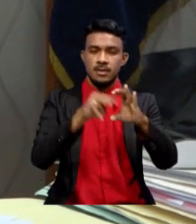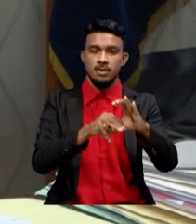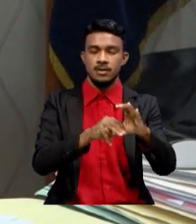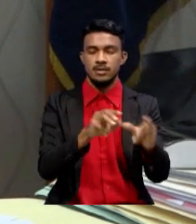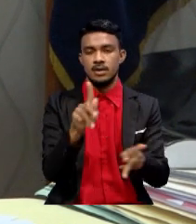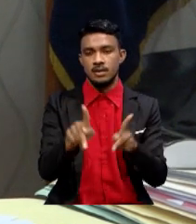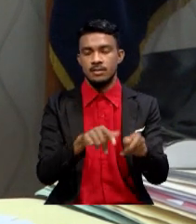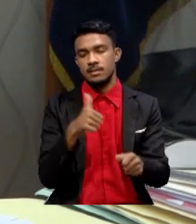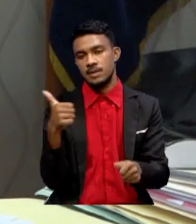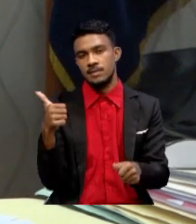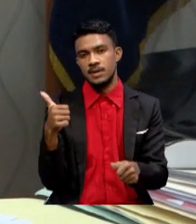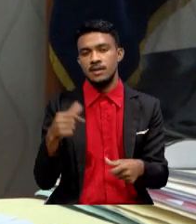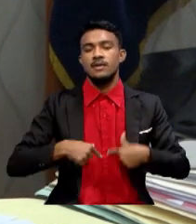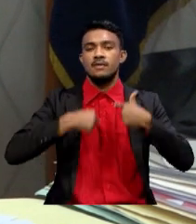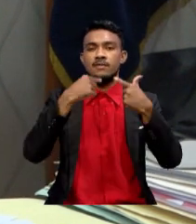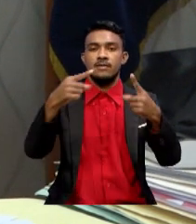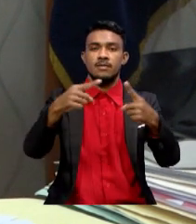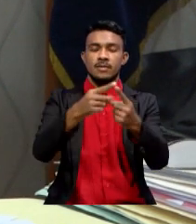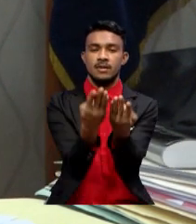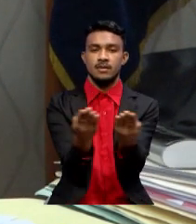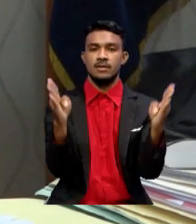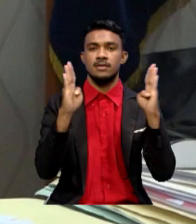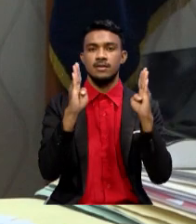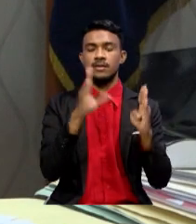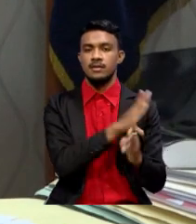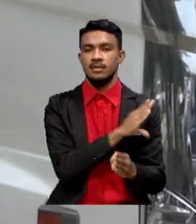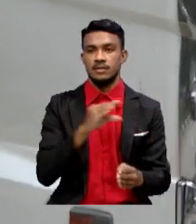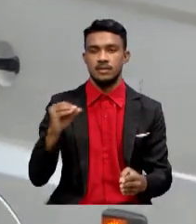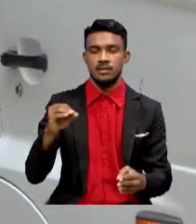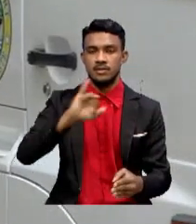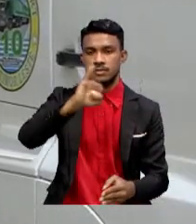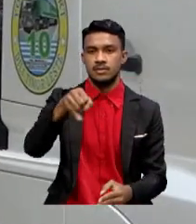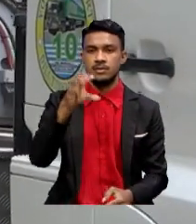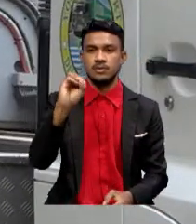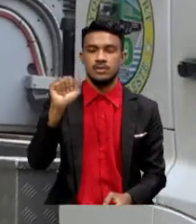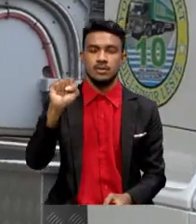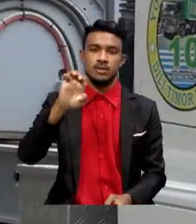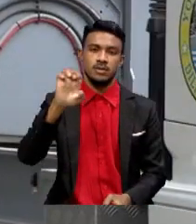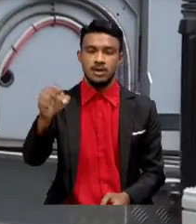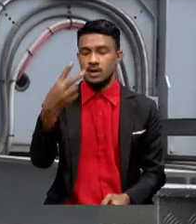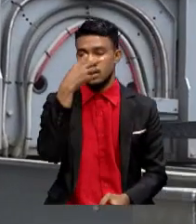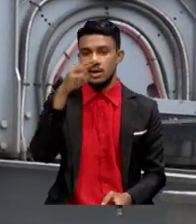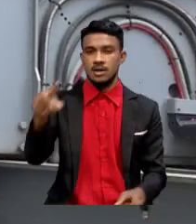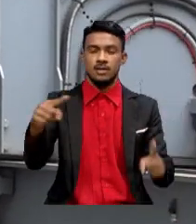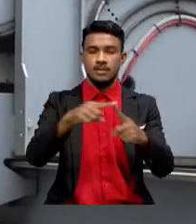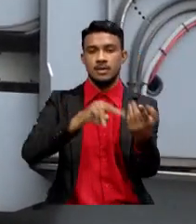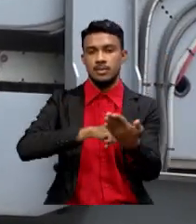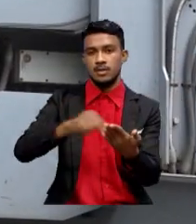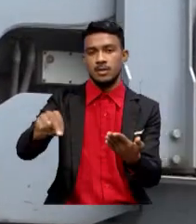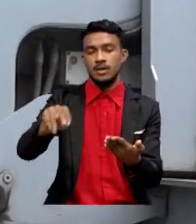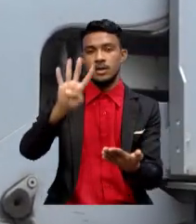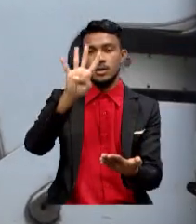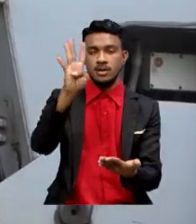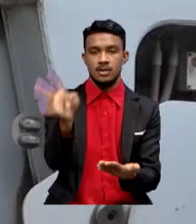ema hatama ba ia contentor lara. José Abílio Hatutan, hareba número receita ne be bot, milhão hatnulu